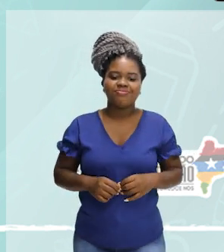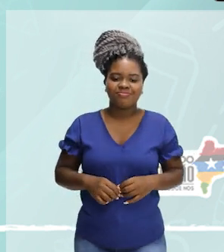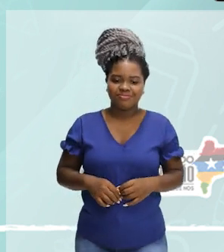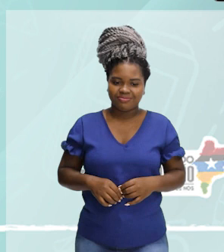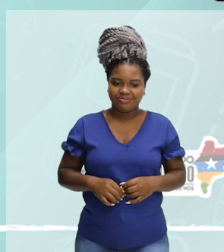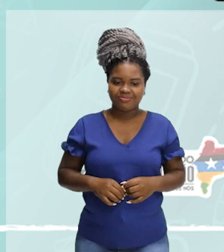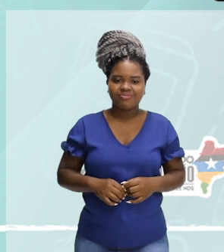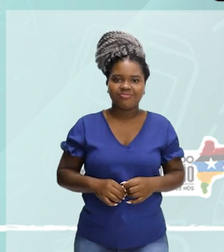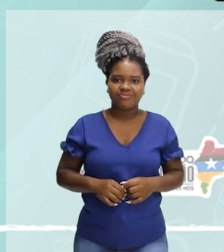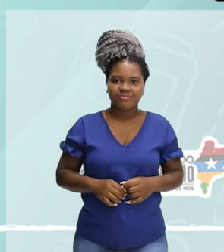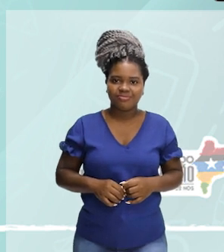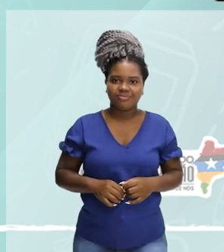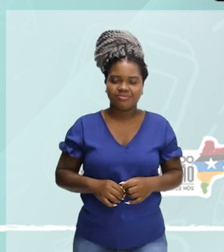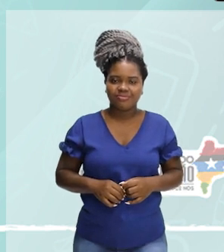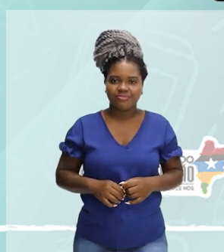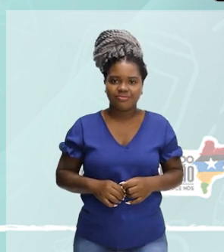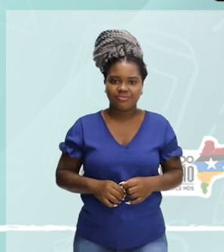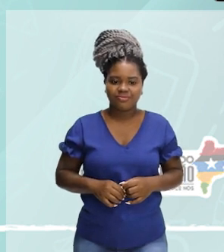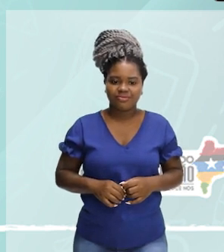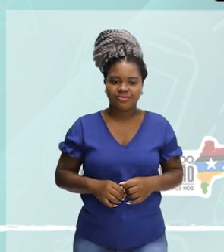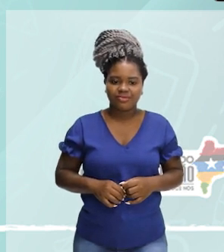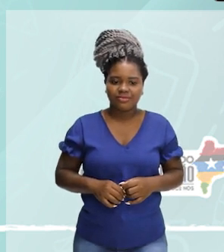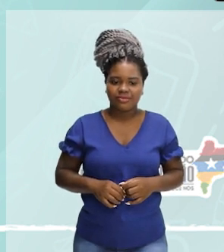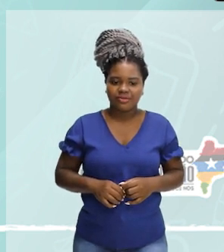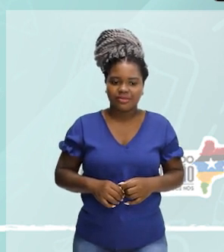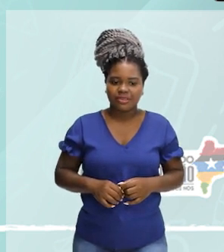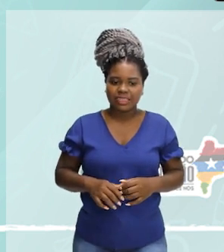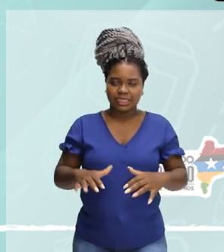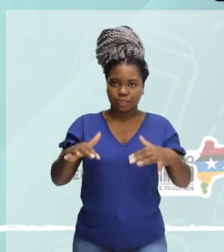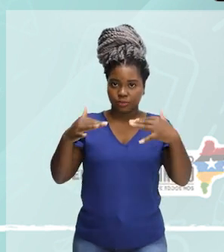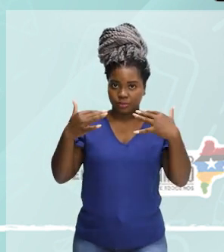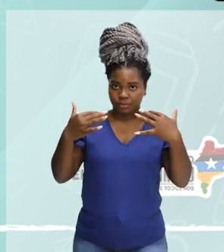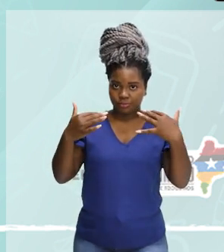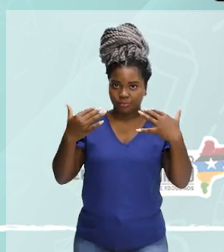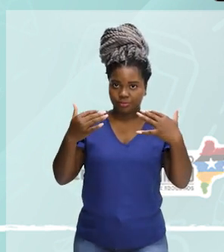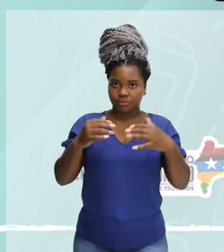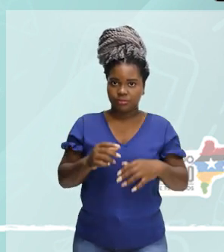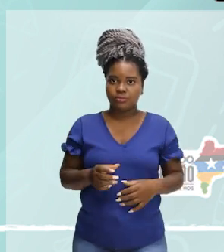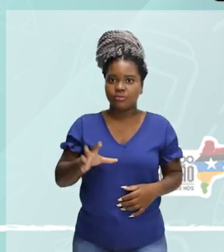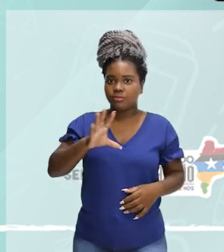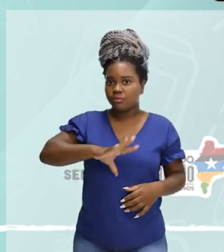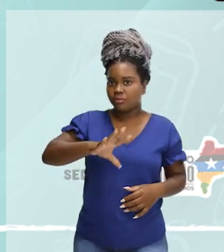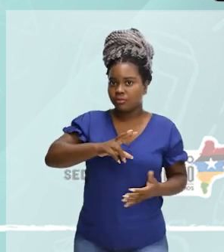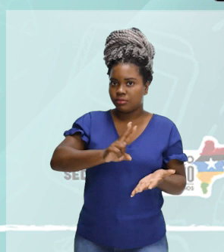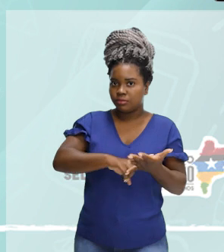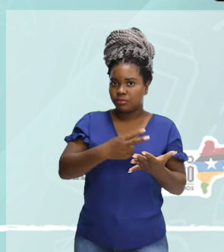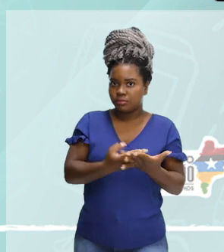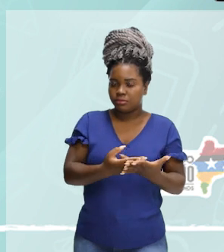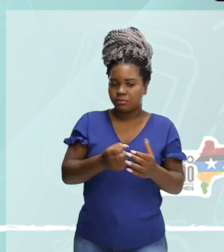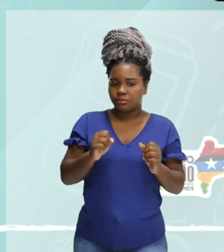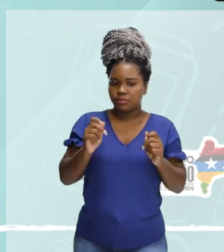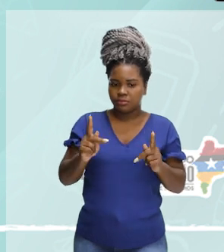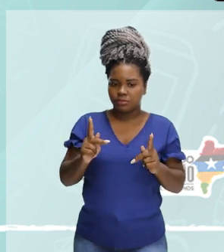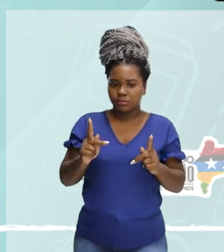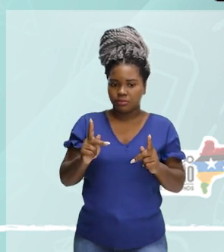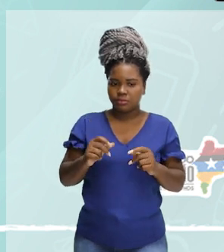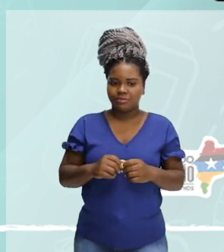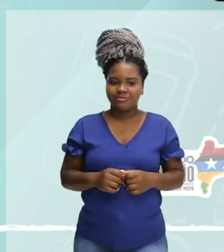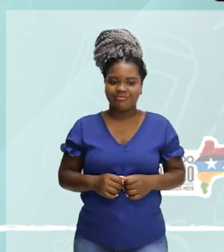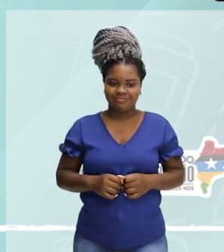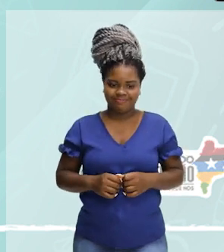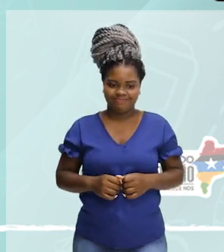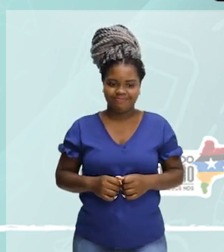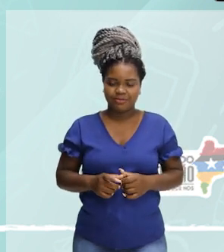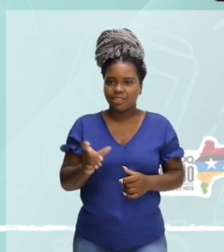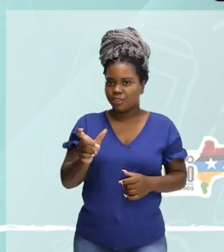menor que meu pé. Observe a tradução em português, tá? Eu não uso mais pequeno que meu pé. Por